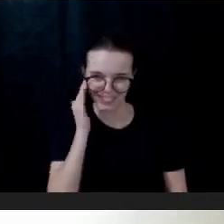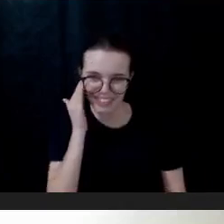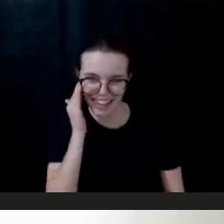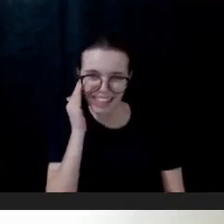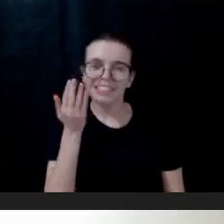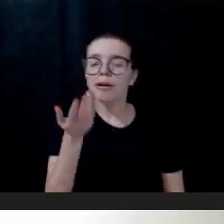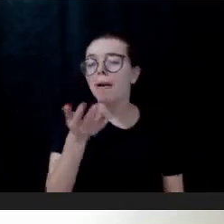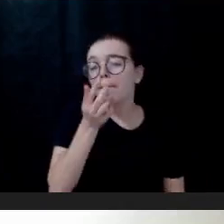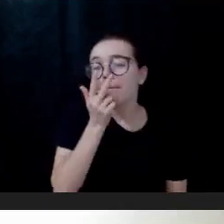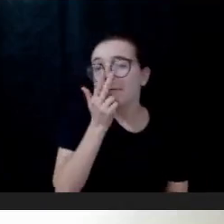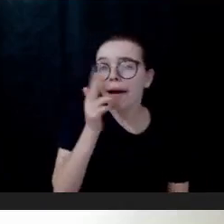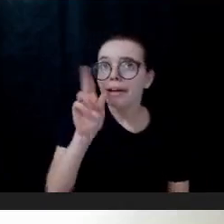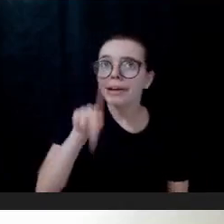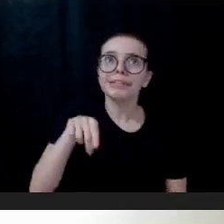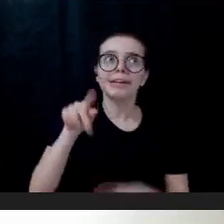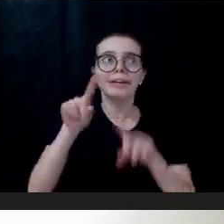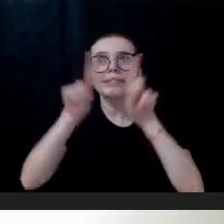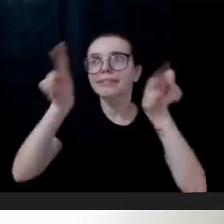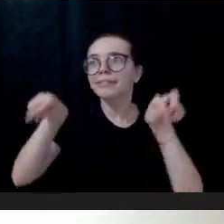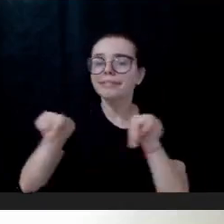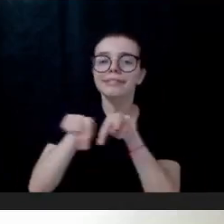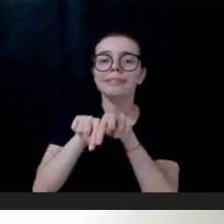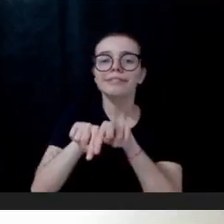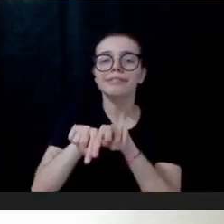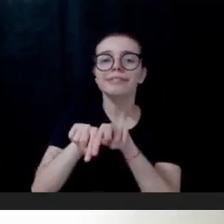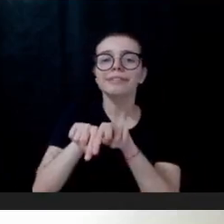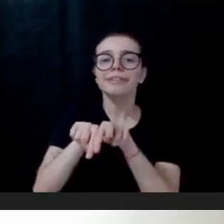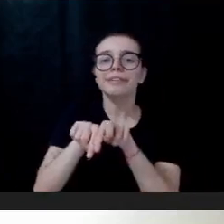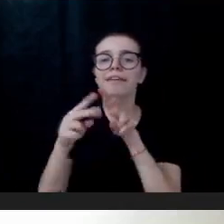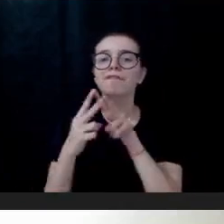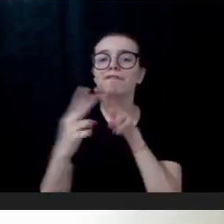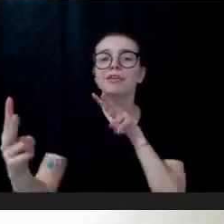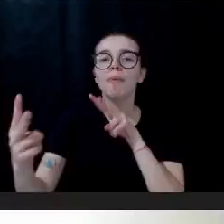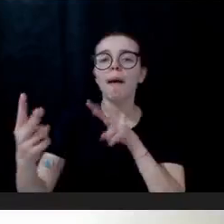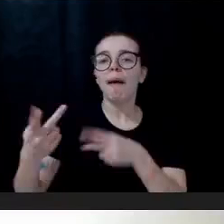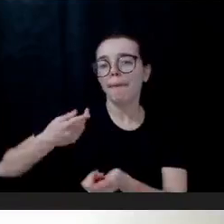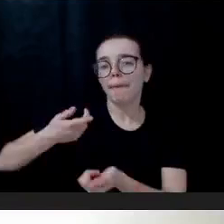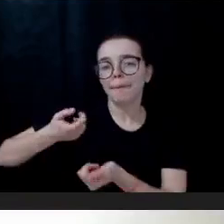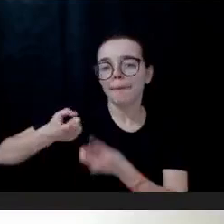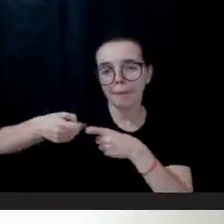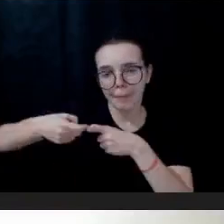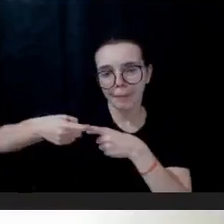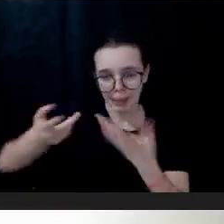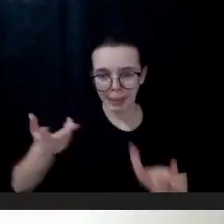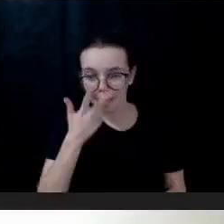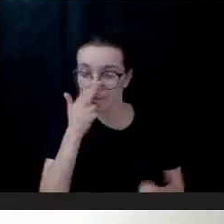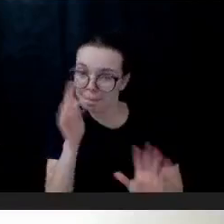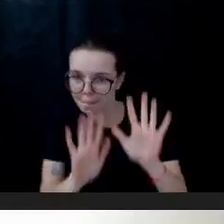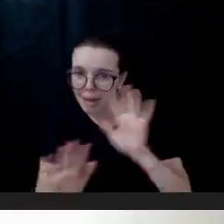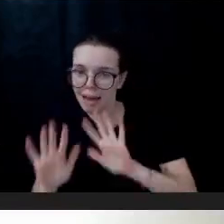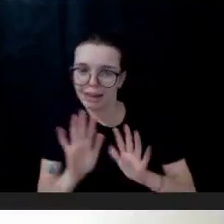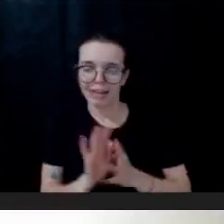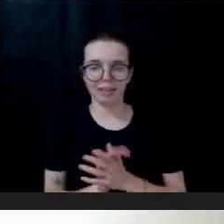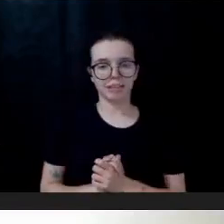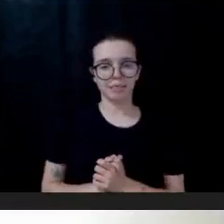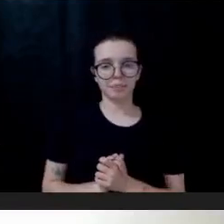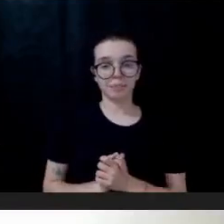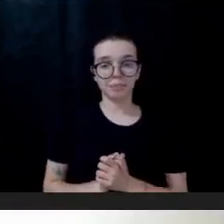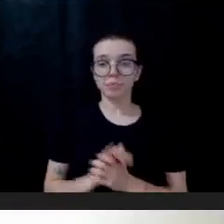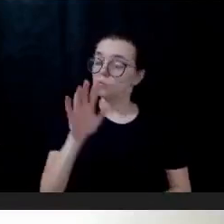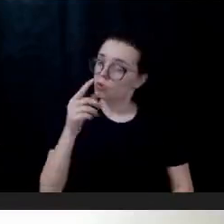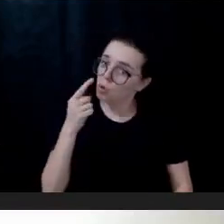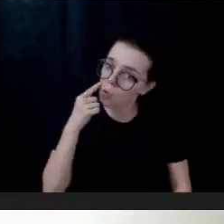uma telemedicina. Entendi, entendi, eu não sabia. Tem que, assim, pesar,